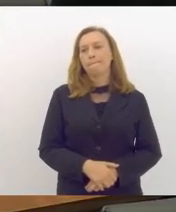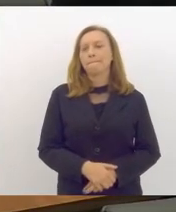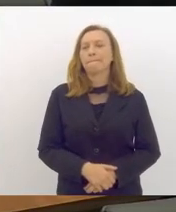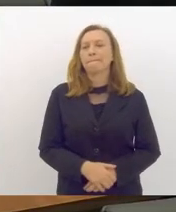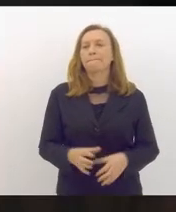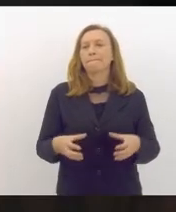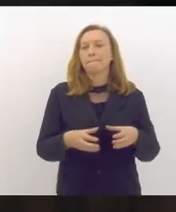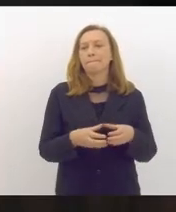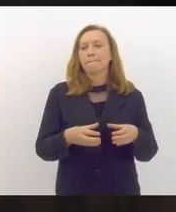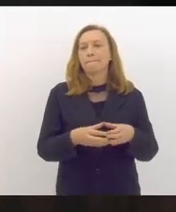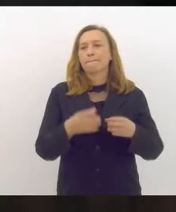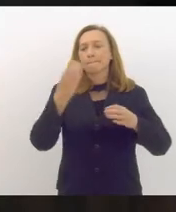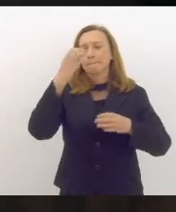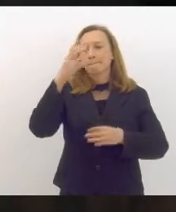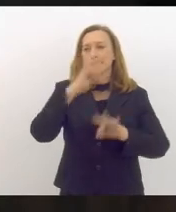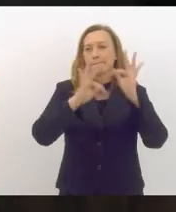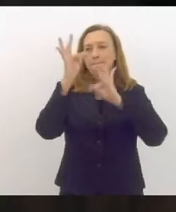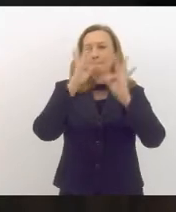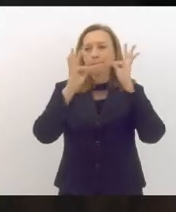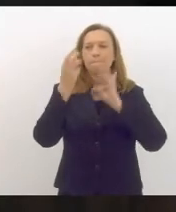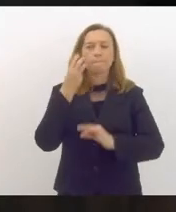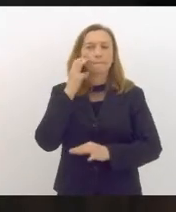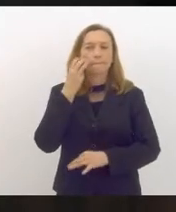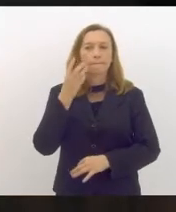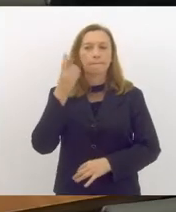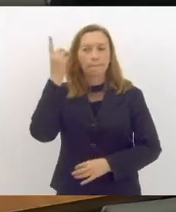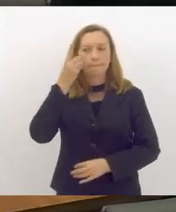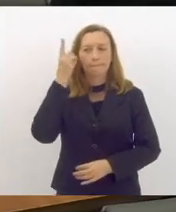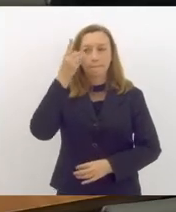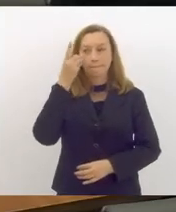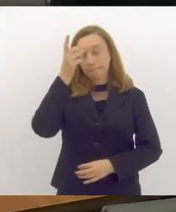Pela Comissão de Ciência e Tecnologia, deputado Valdeque Carneiro.